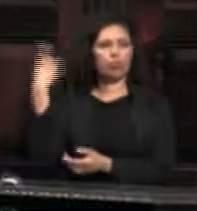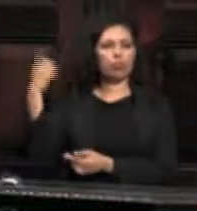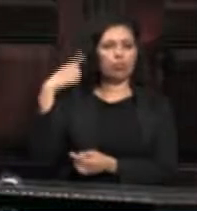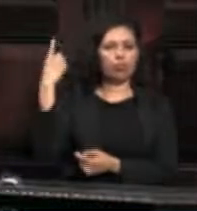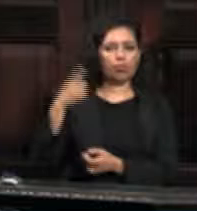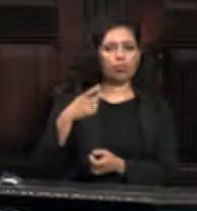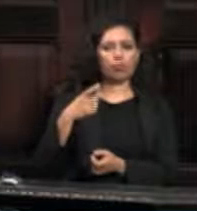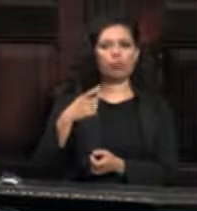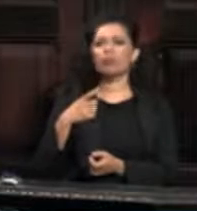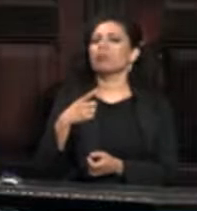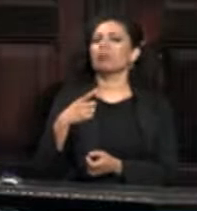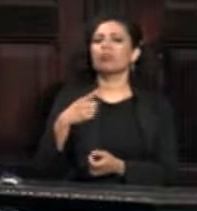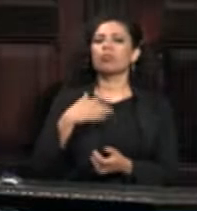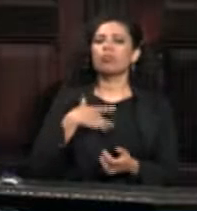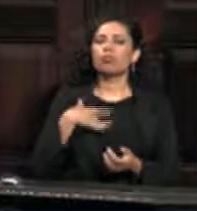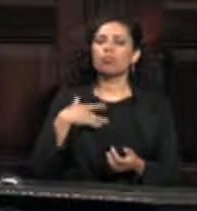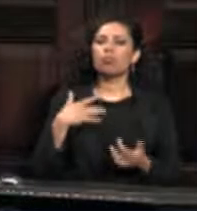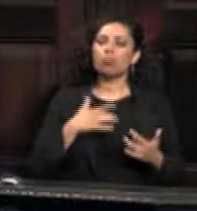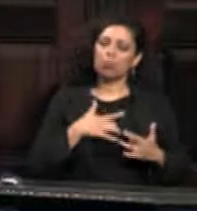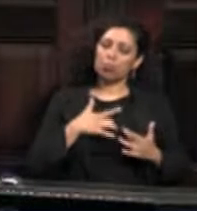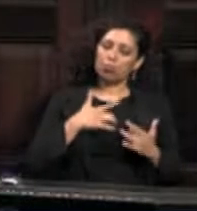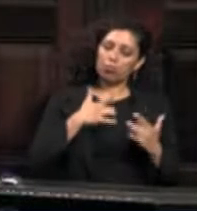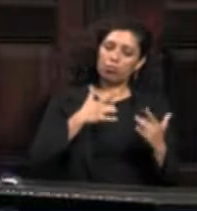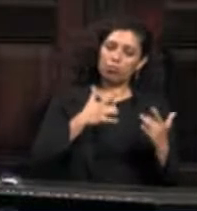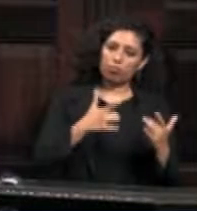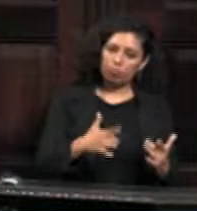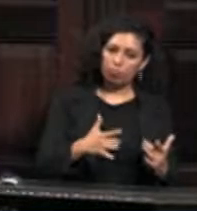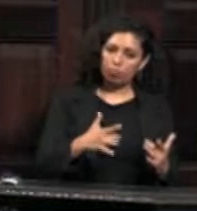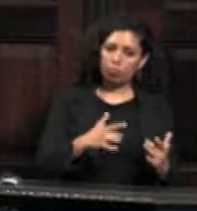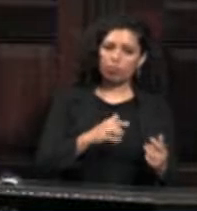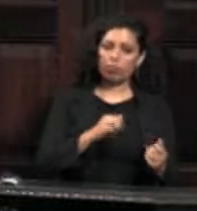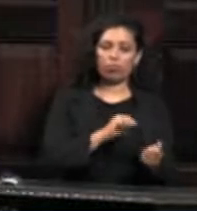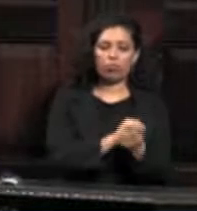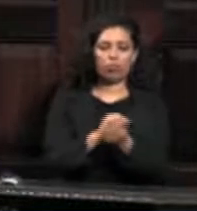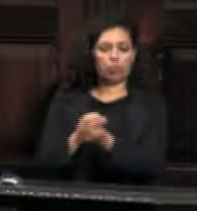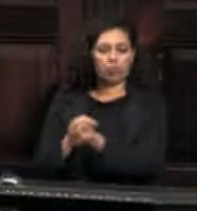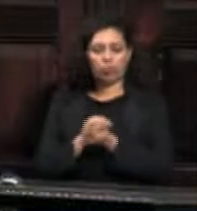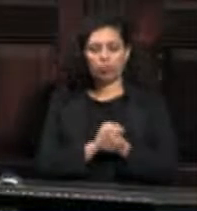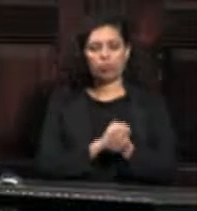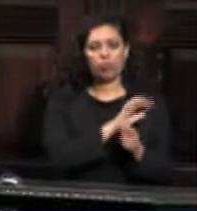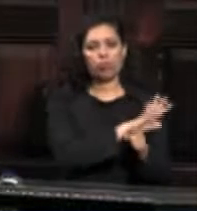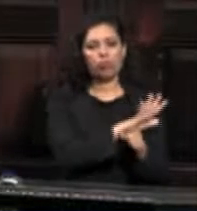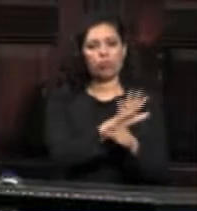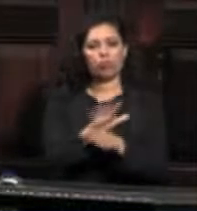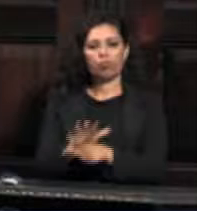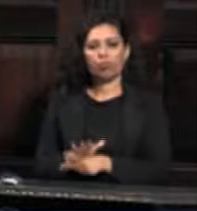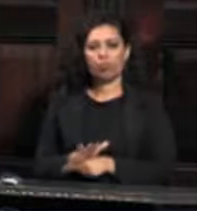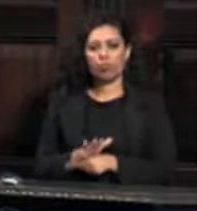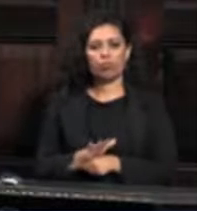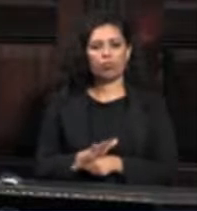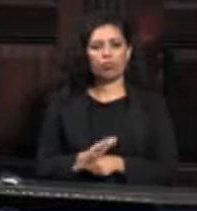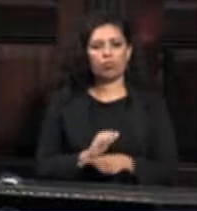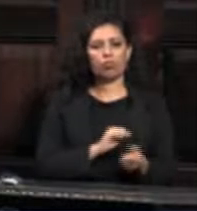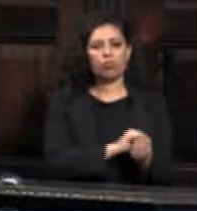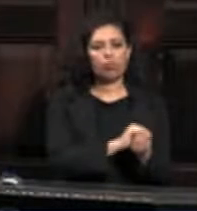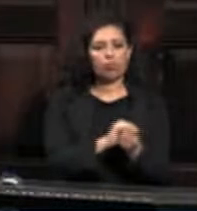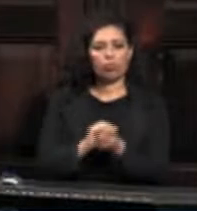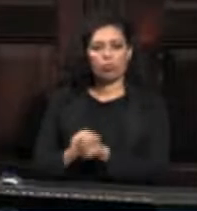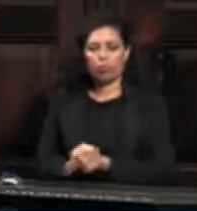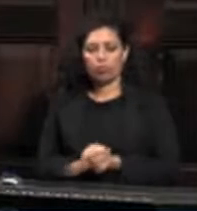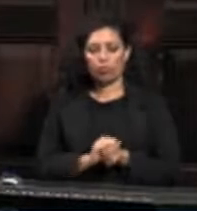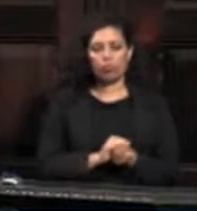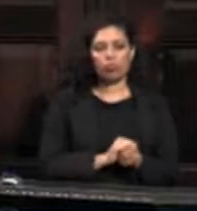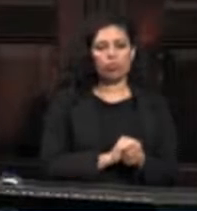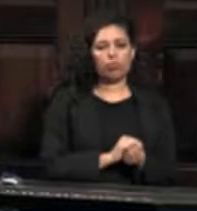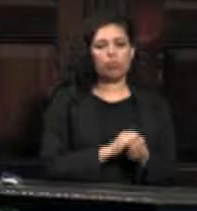essa luta. Me coloco, como já me coloquei lá atrás, ao lado dos produtores de flores nessa história. O lado que sempre tive foi dos